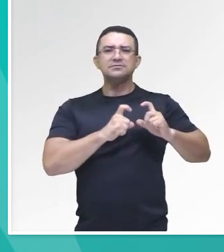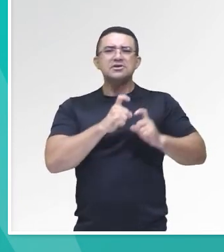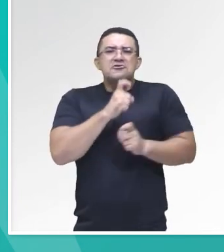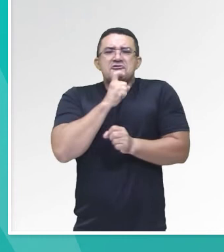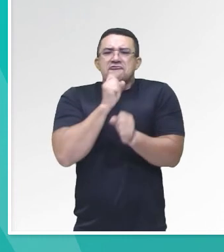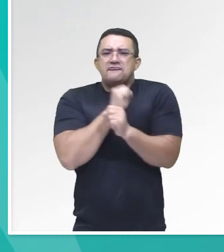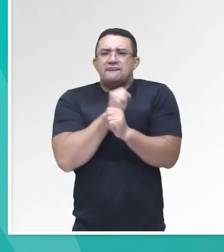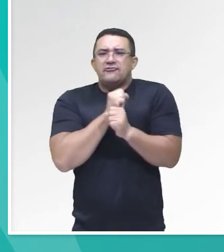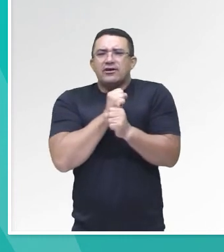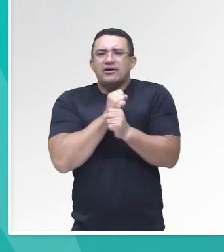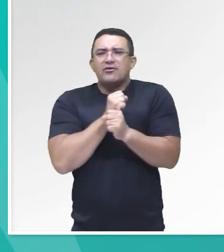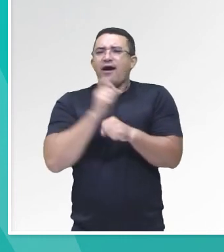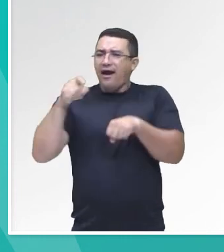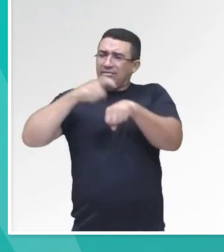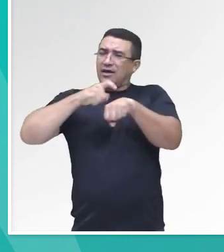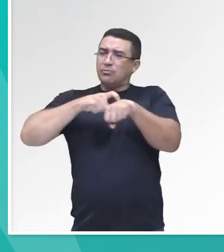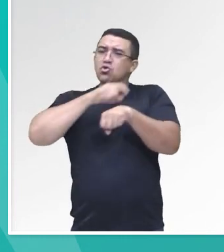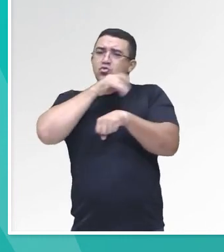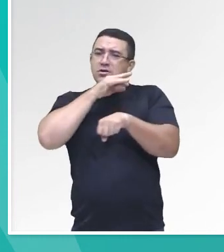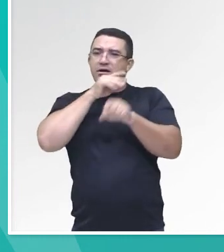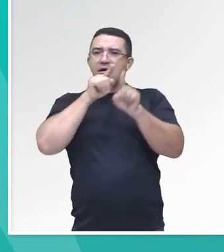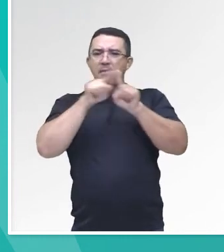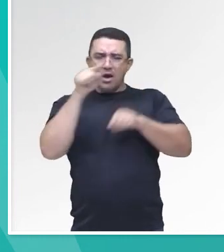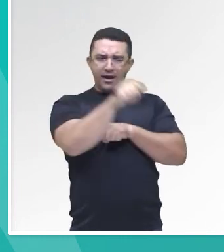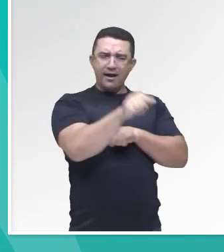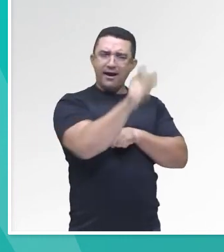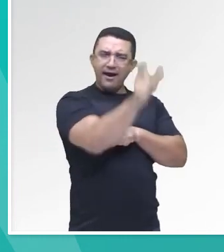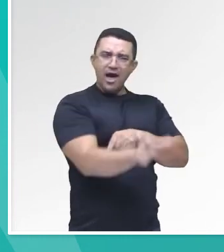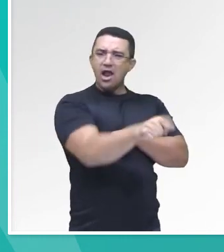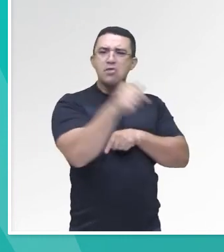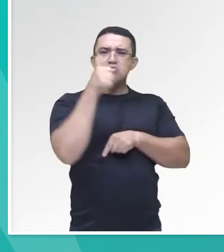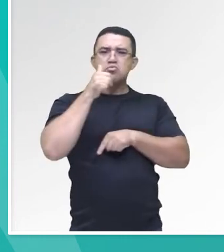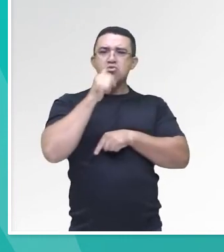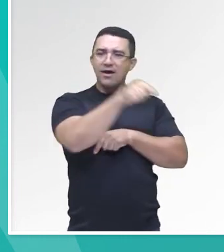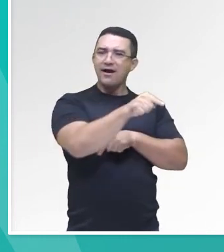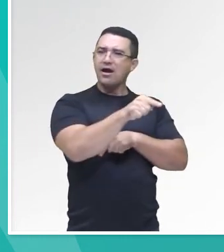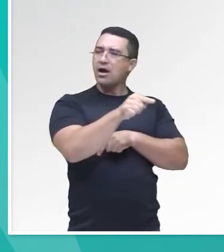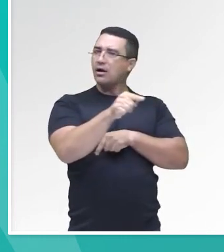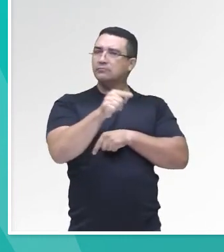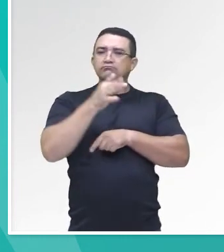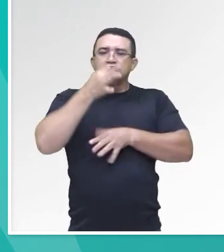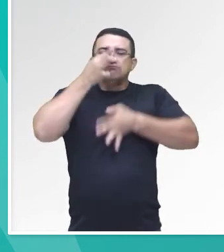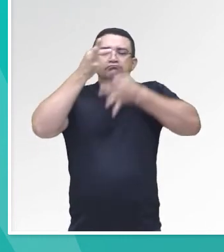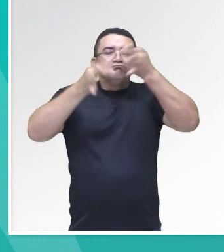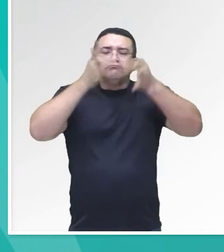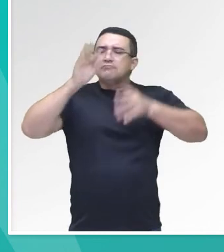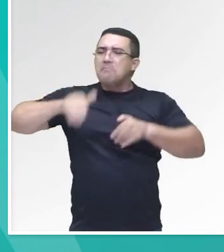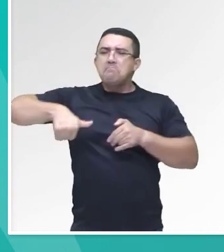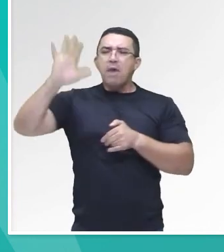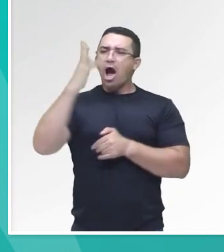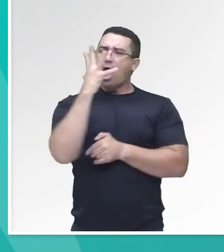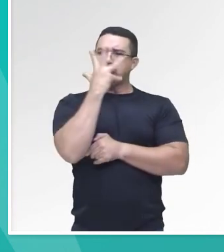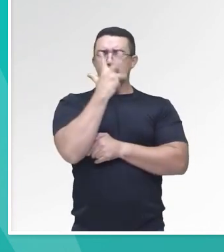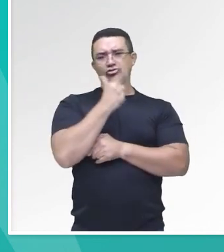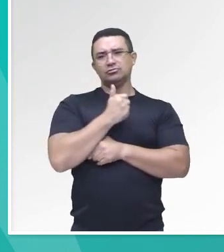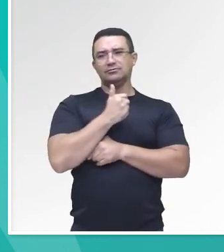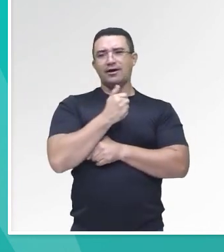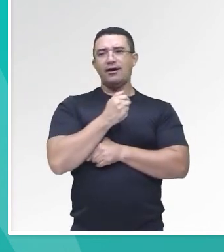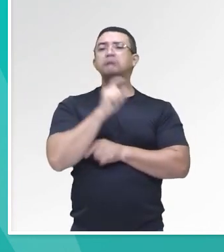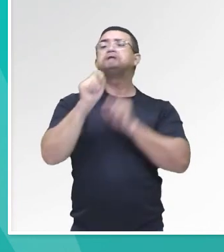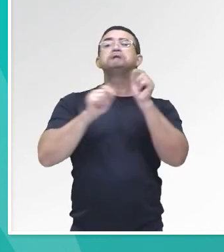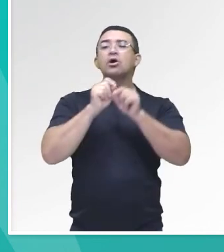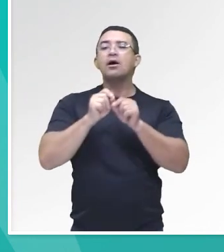que ela era a flor mais linda do jardim. A flor mais linda do jardim. Quem é? No caso, é ela,